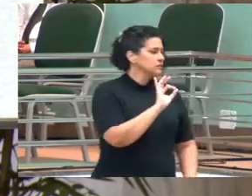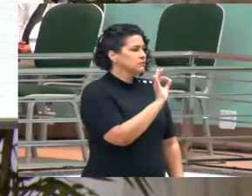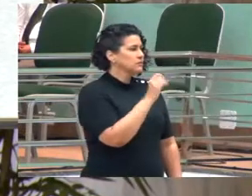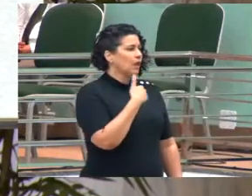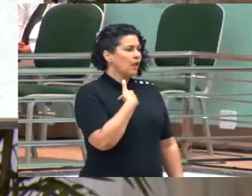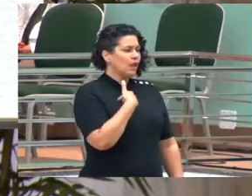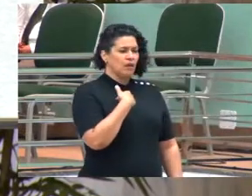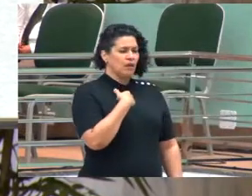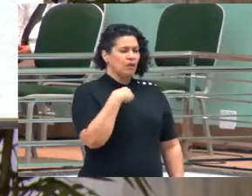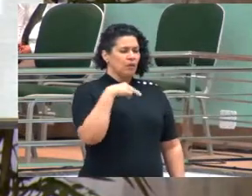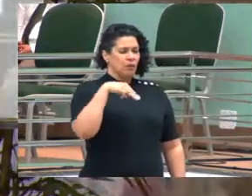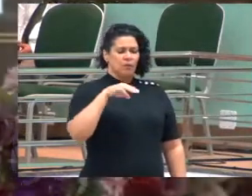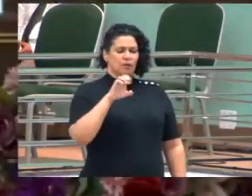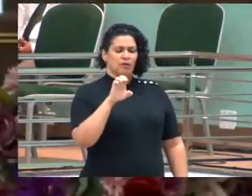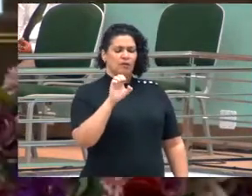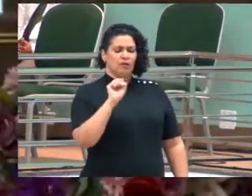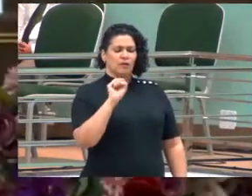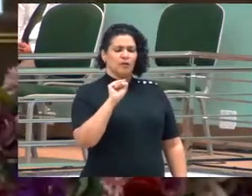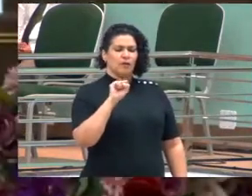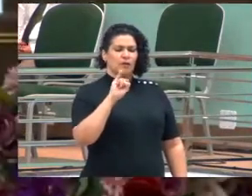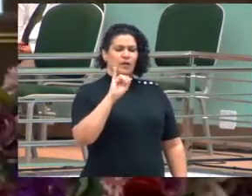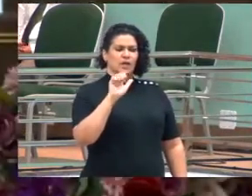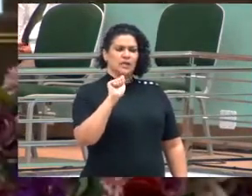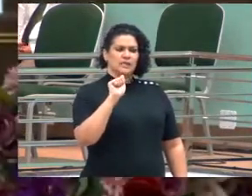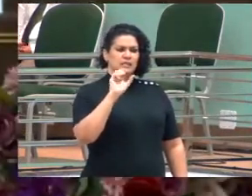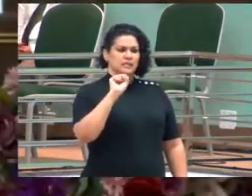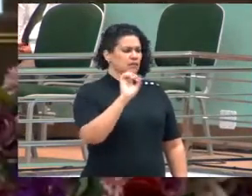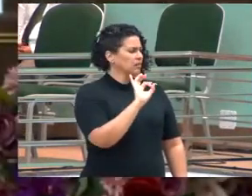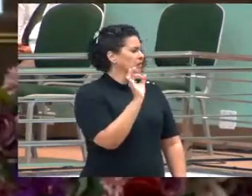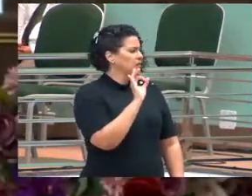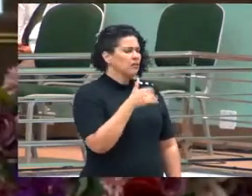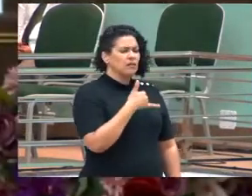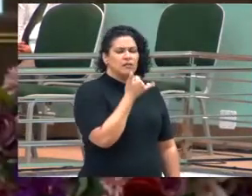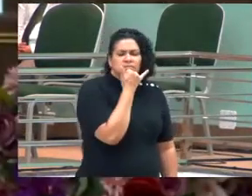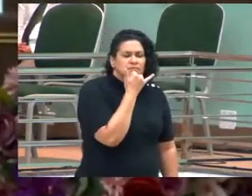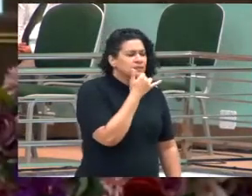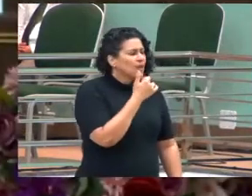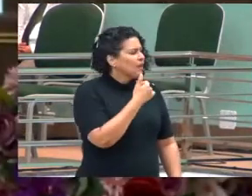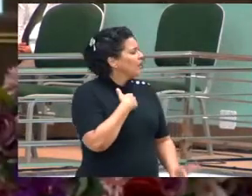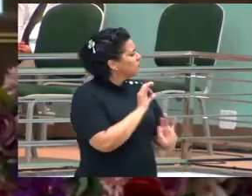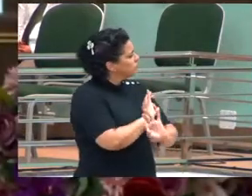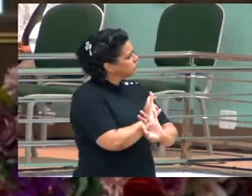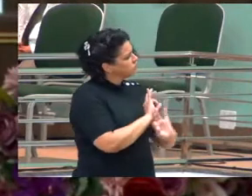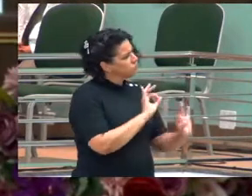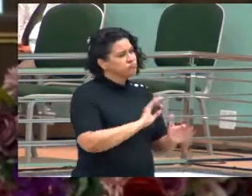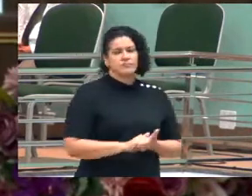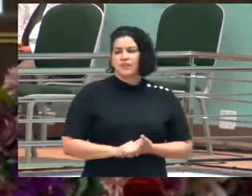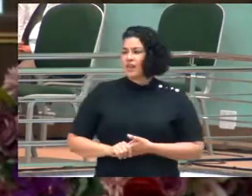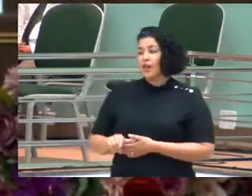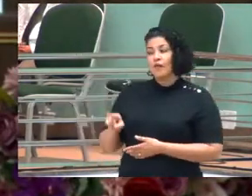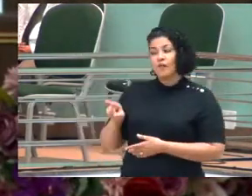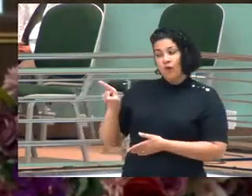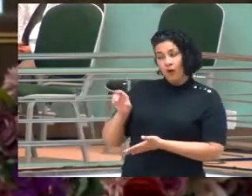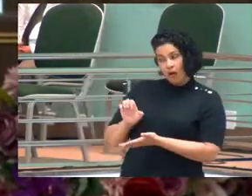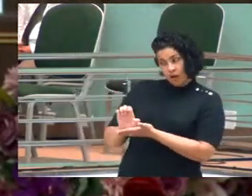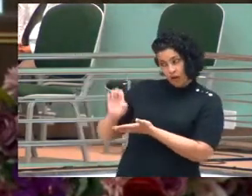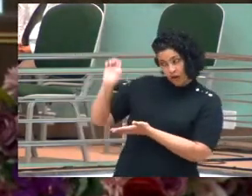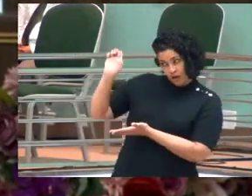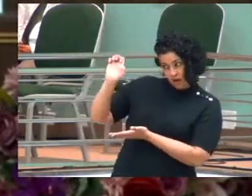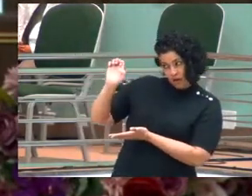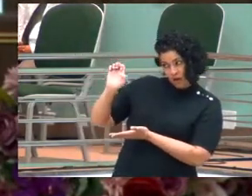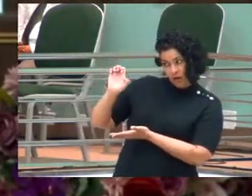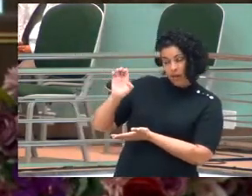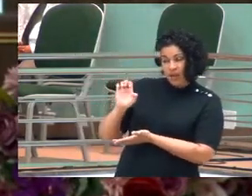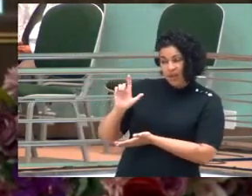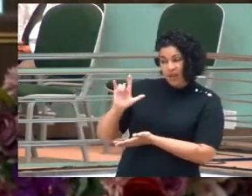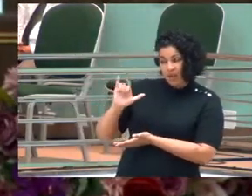sou o Messias. Eles então disseram: tu és o Elias. Disse: não, eu não